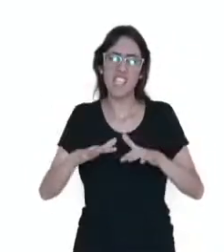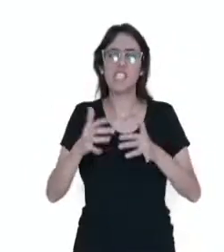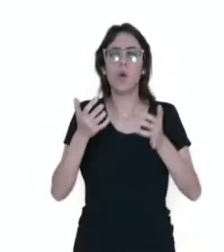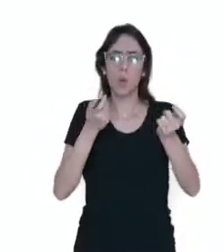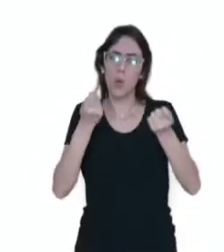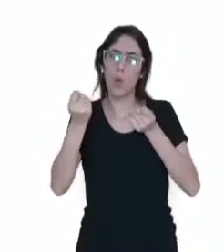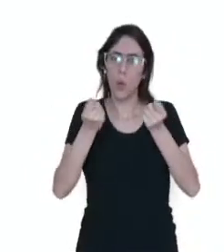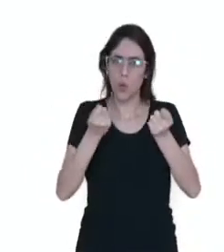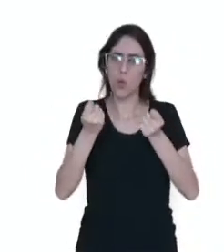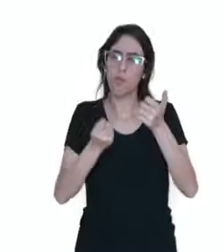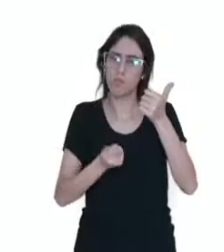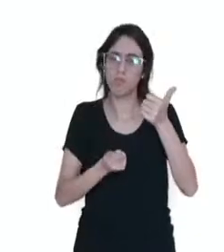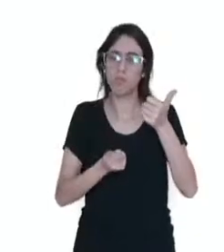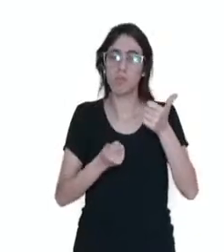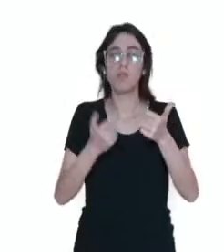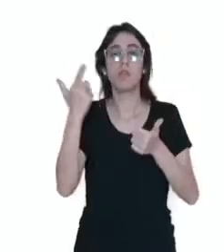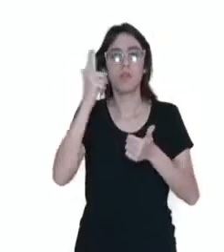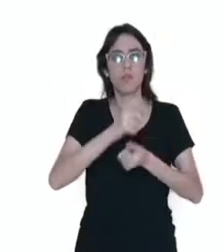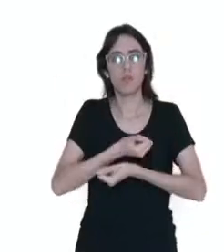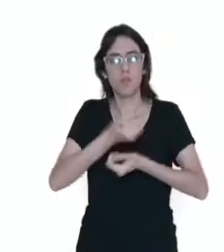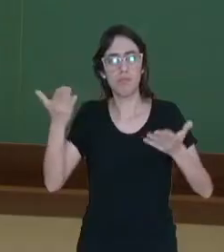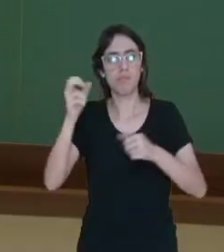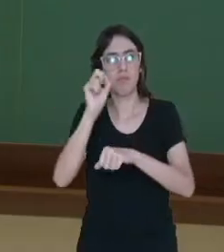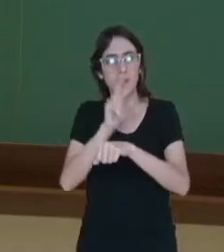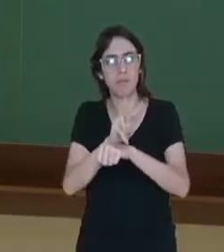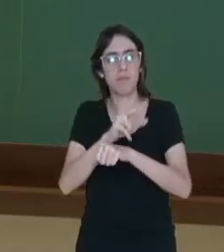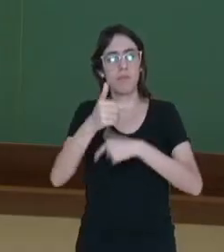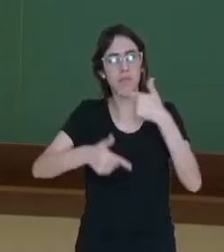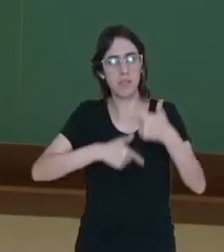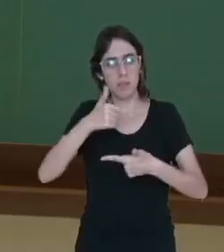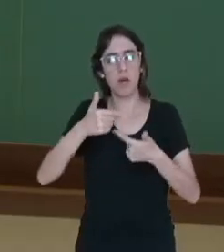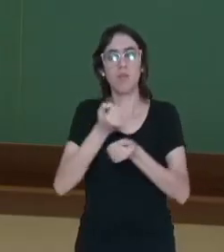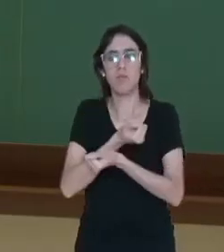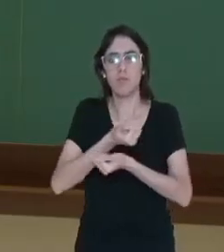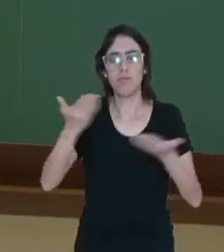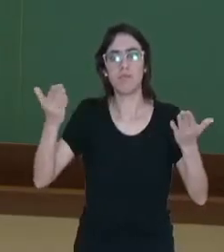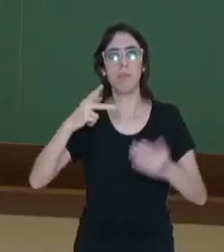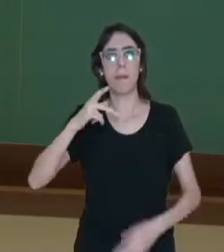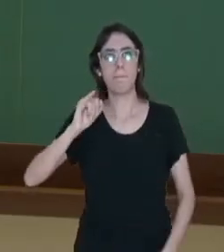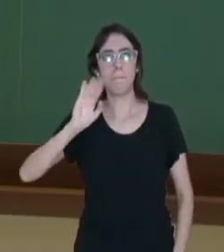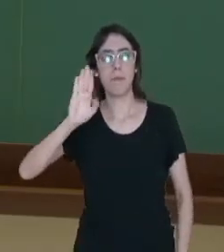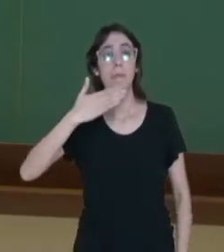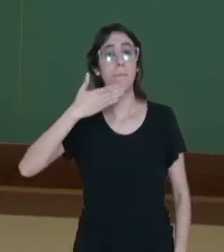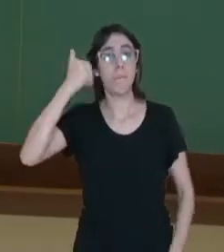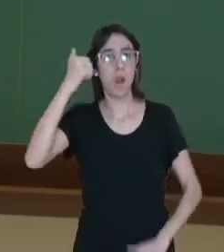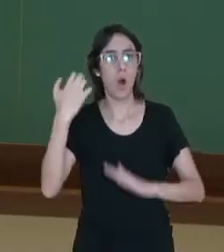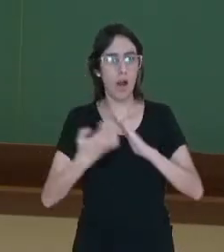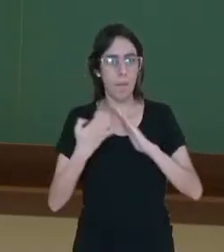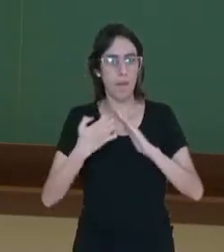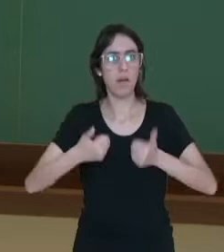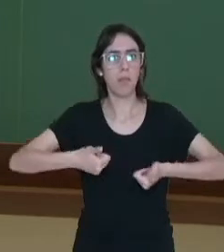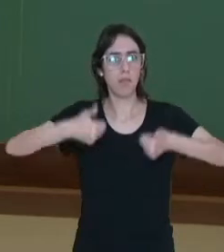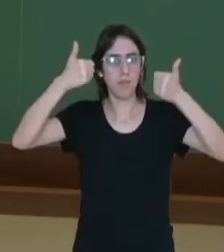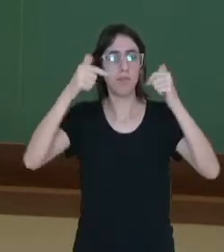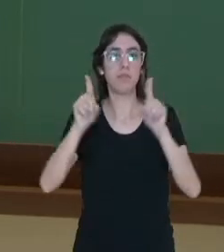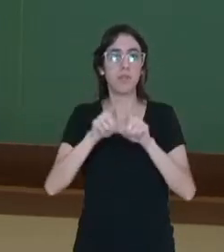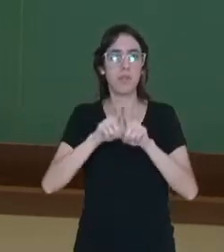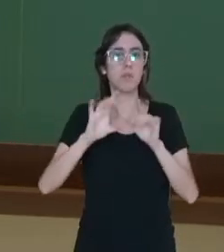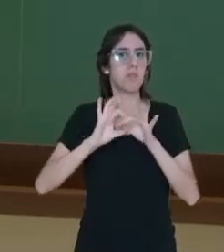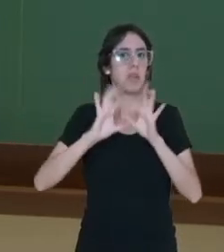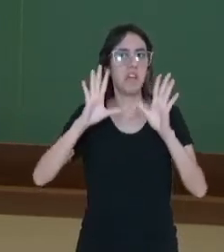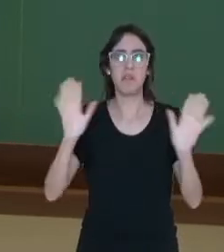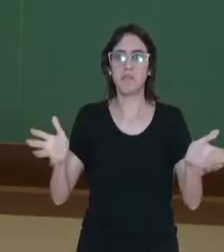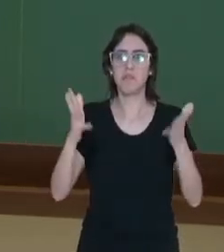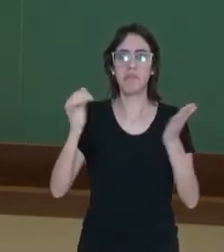partir disso, aumentou empregos, melhorou o PIB, melhorou a produção industrial, incentivou exportações. E na